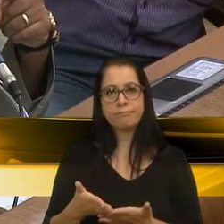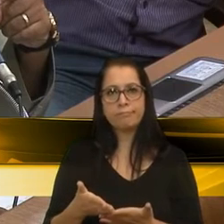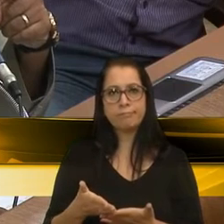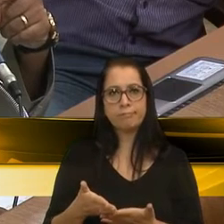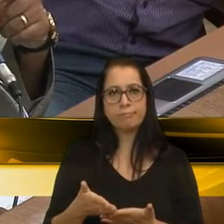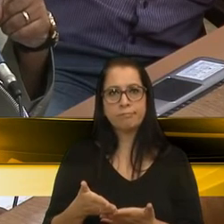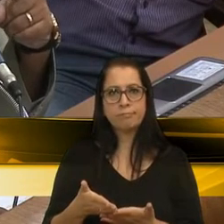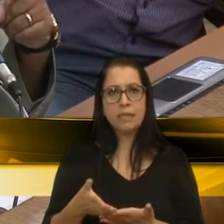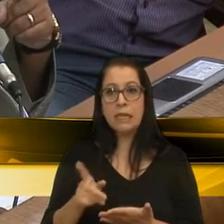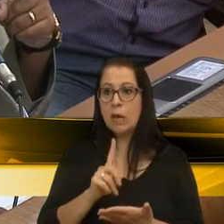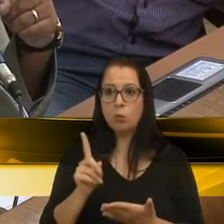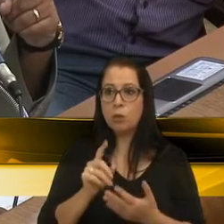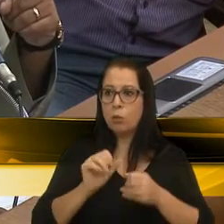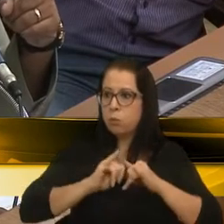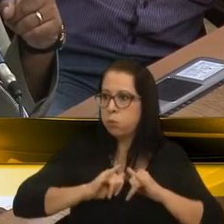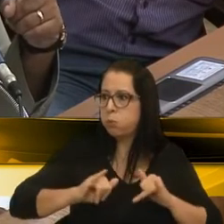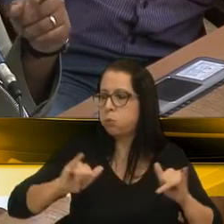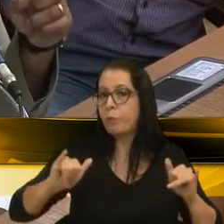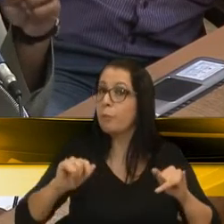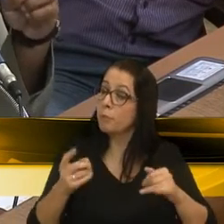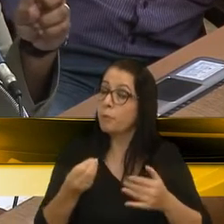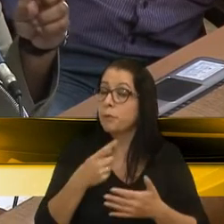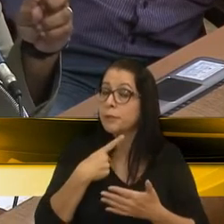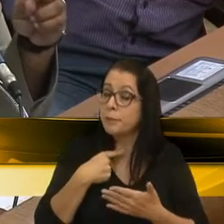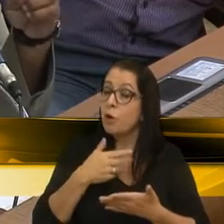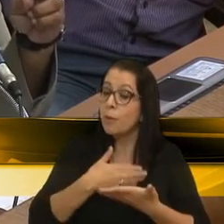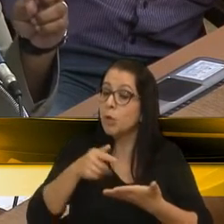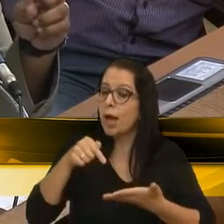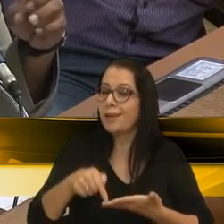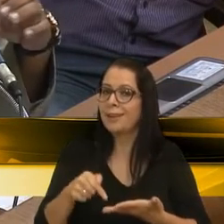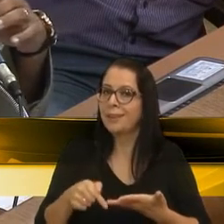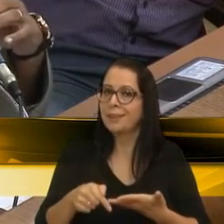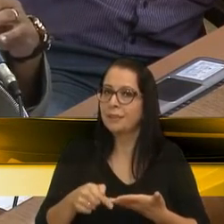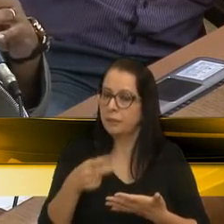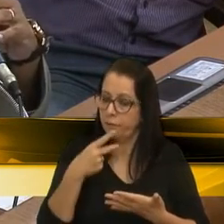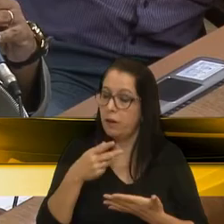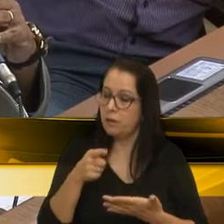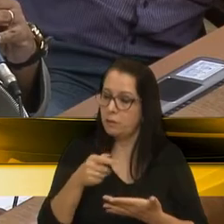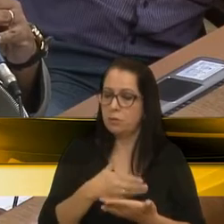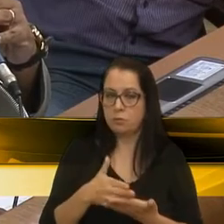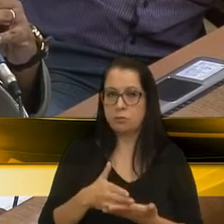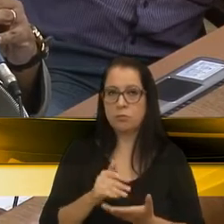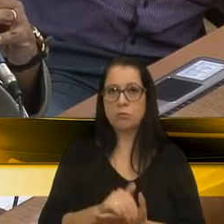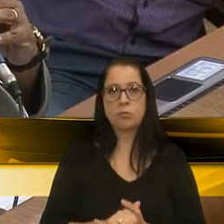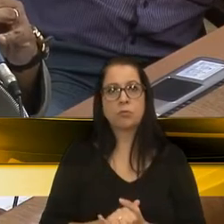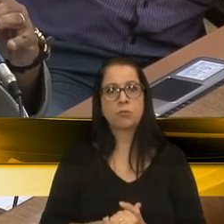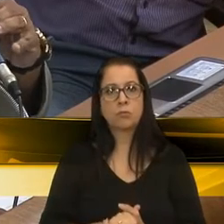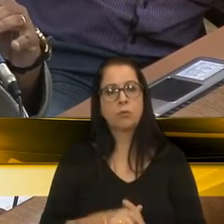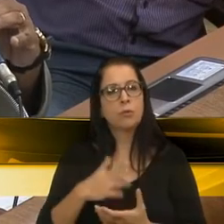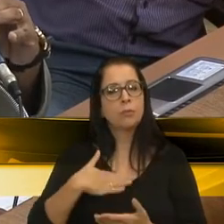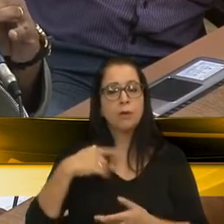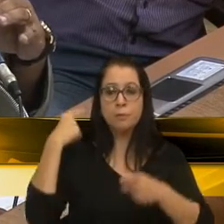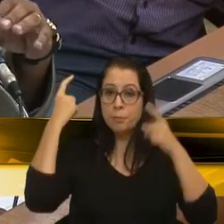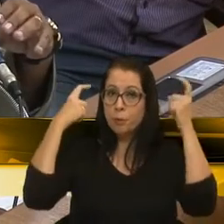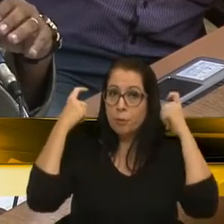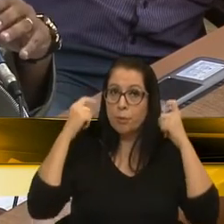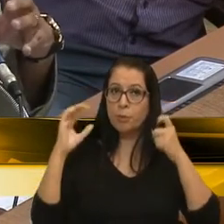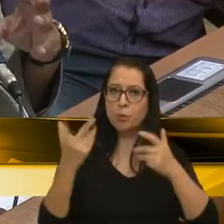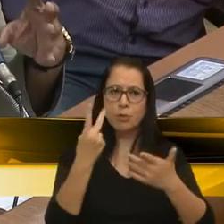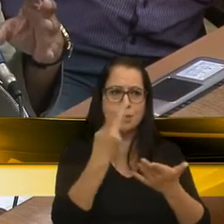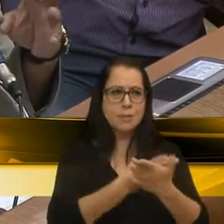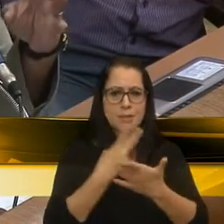não tão alardeada como nós gostaríamos, mas começou por aqui, que se diga isso. Mas o que me preocupa por todos esses